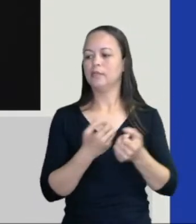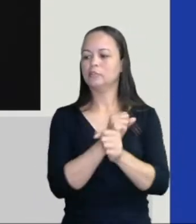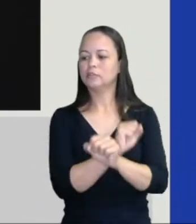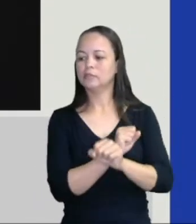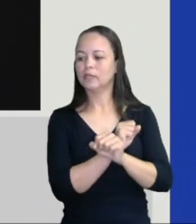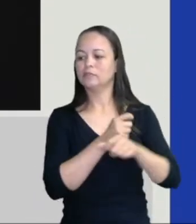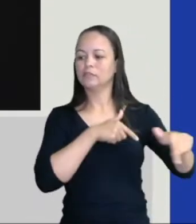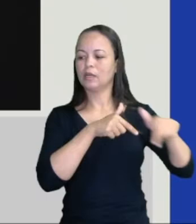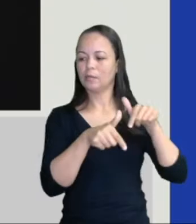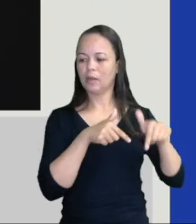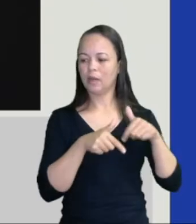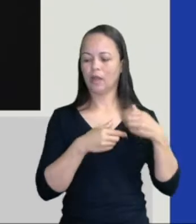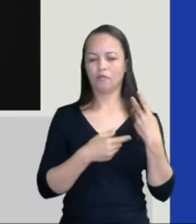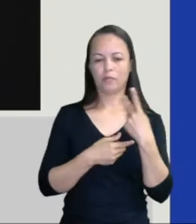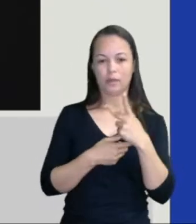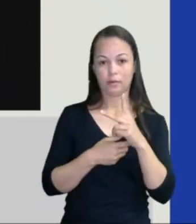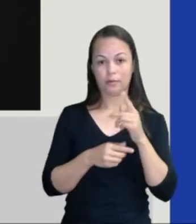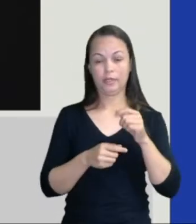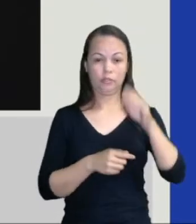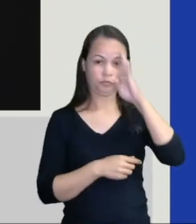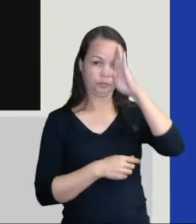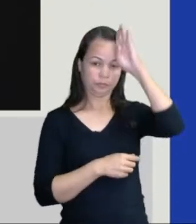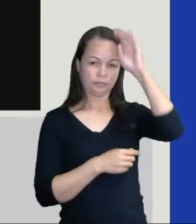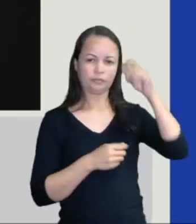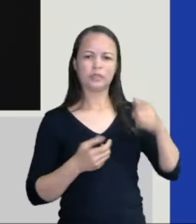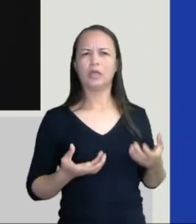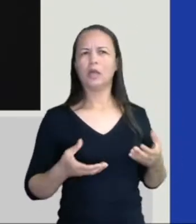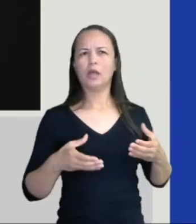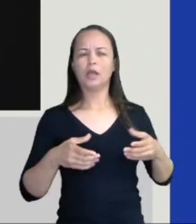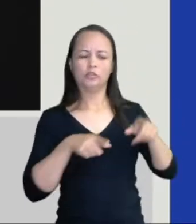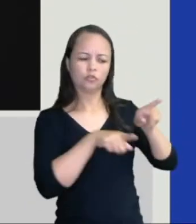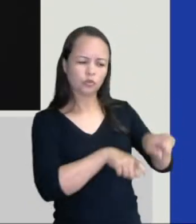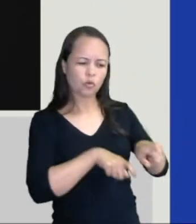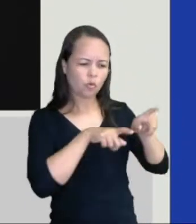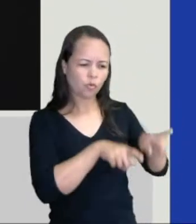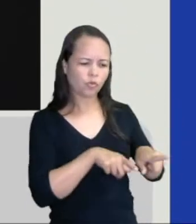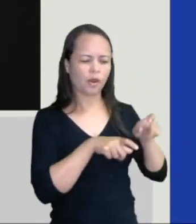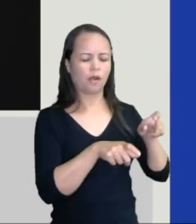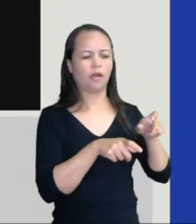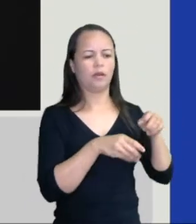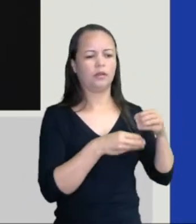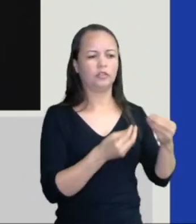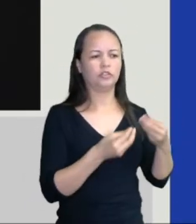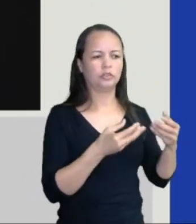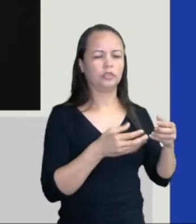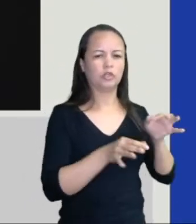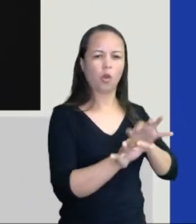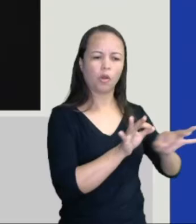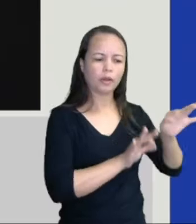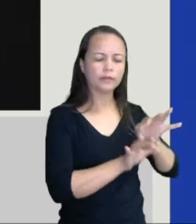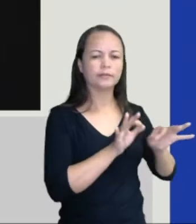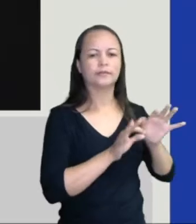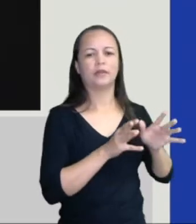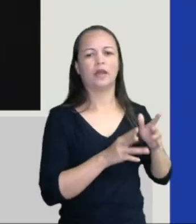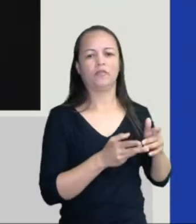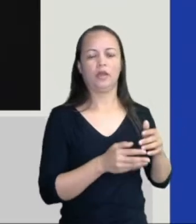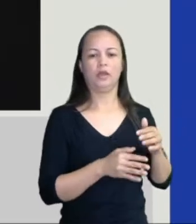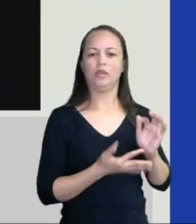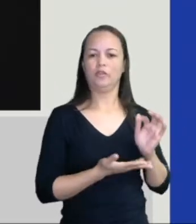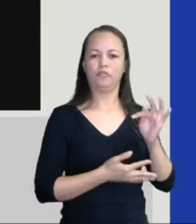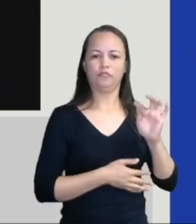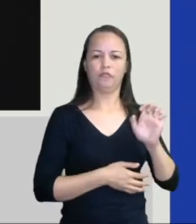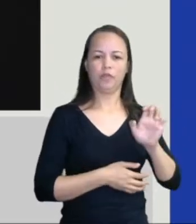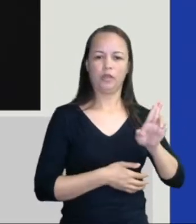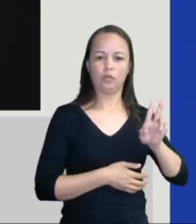de vassalagem, ela é romana. As vilas, que são unidades rurais, dos patrícios que se organizavam em feudos. Esses